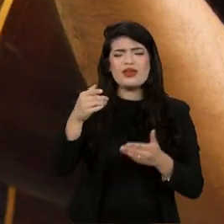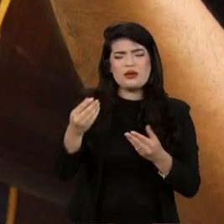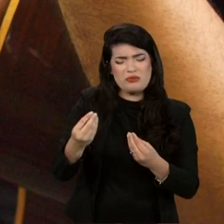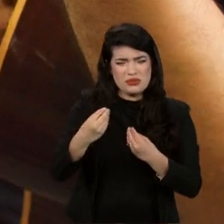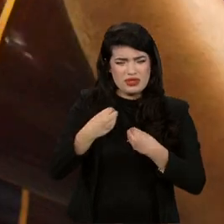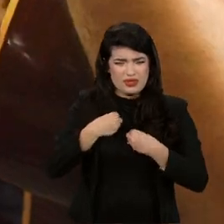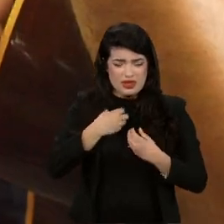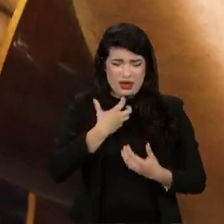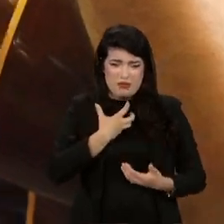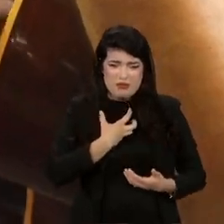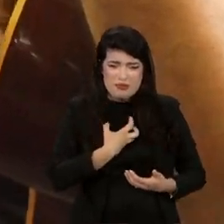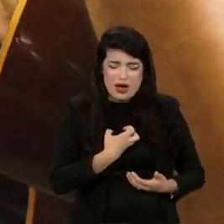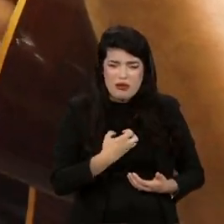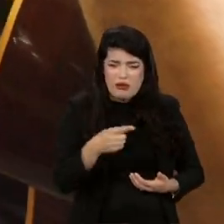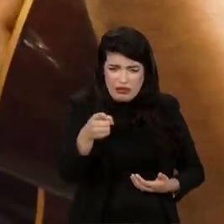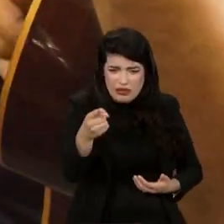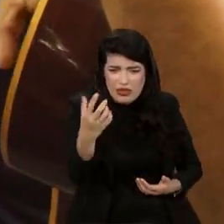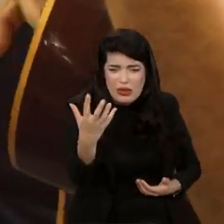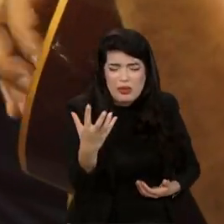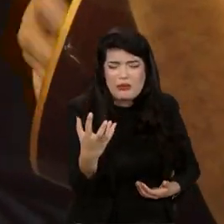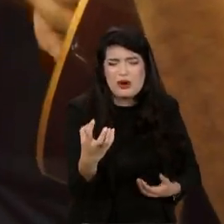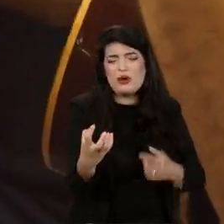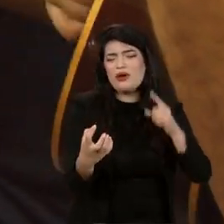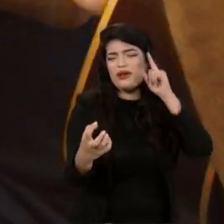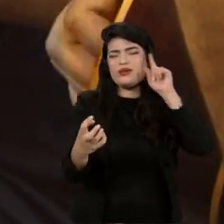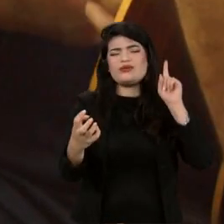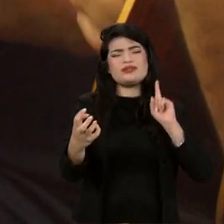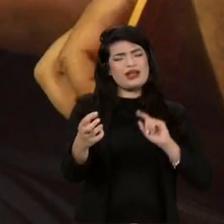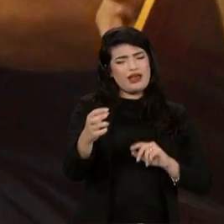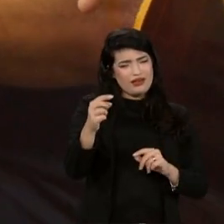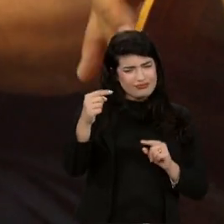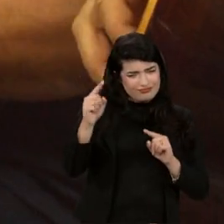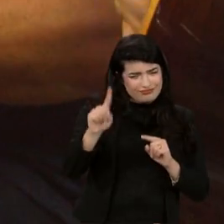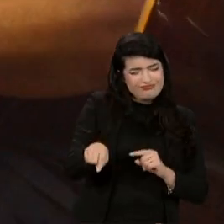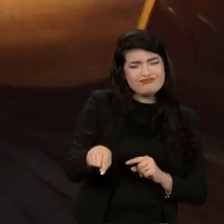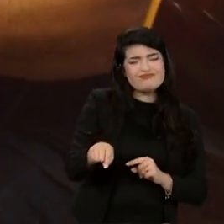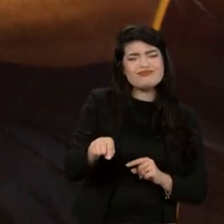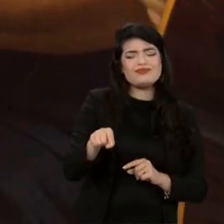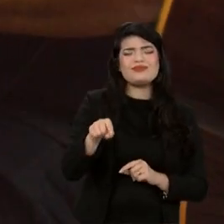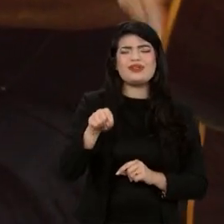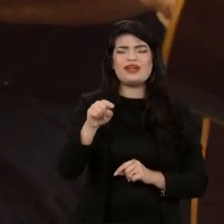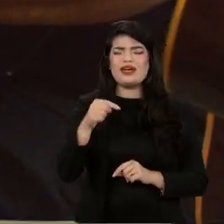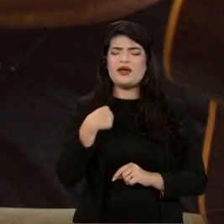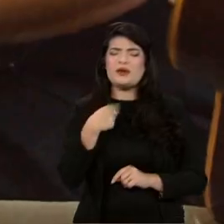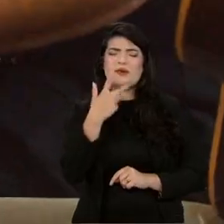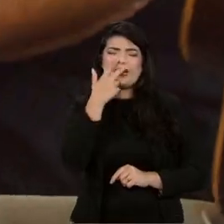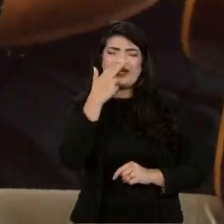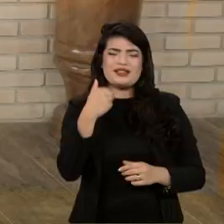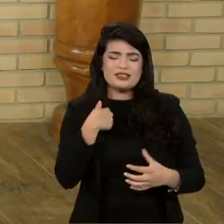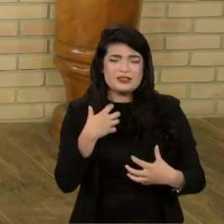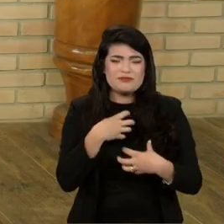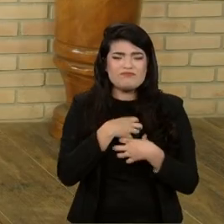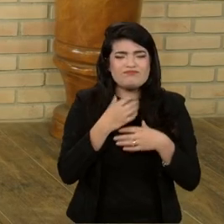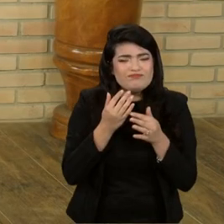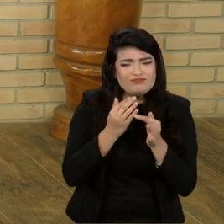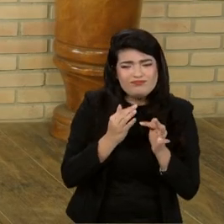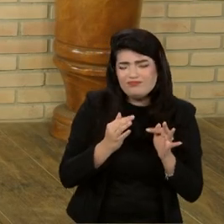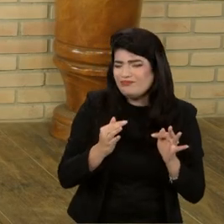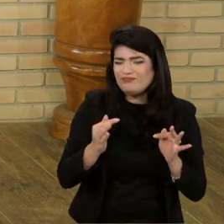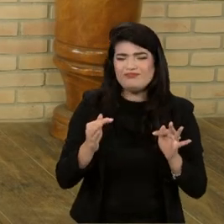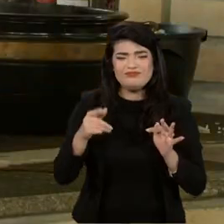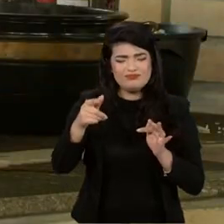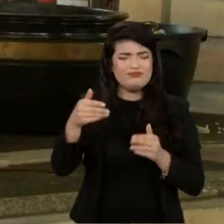magoada, eu bem sei que tem razão. Fui ingrato, eu feri o